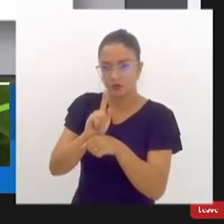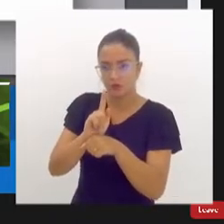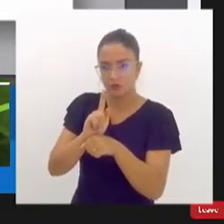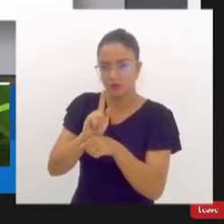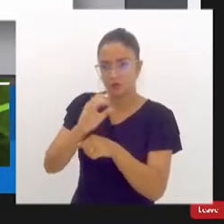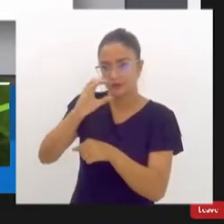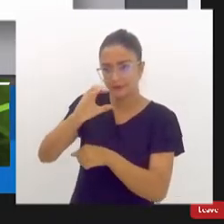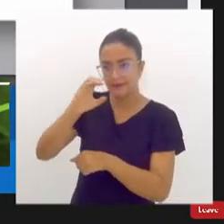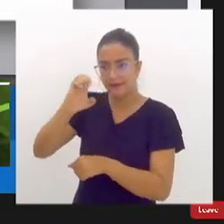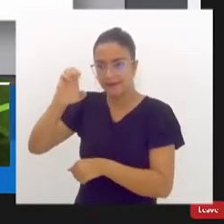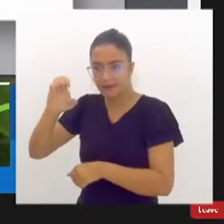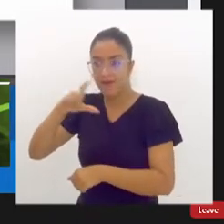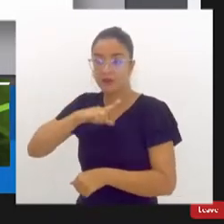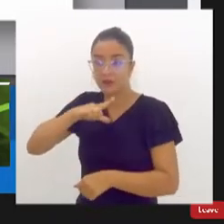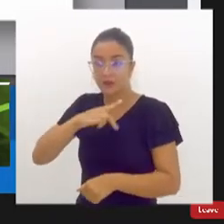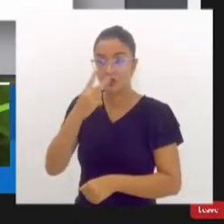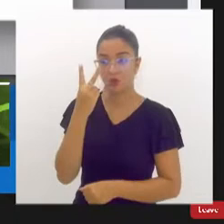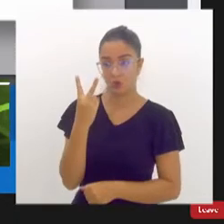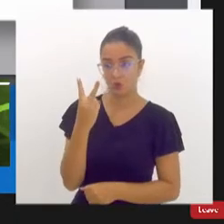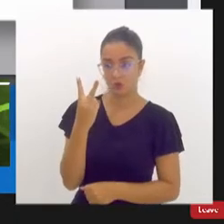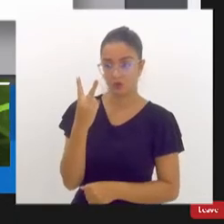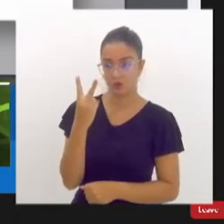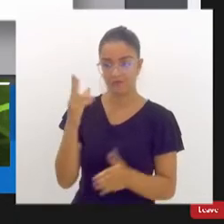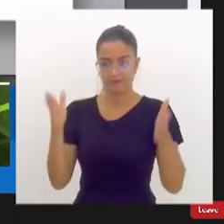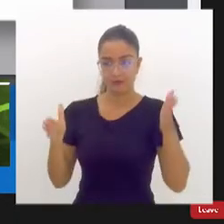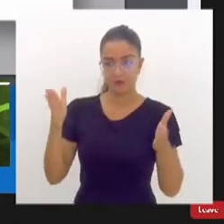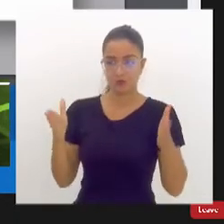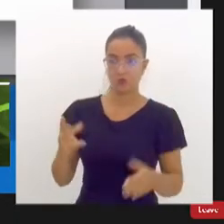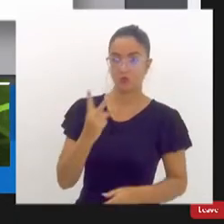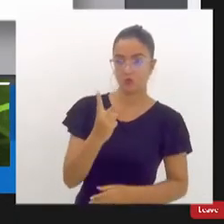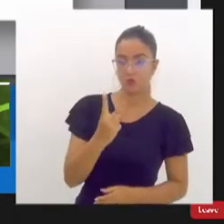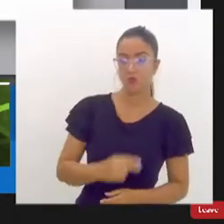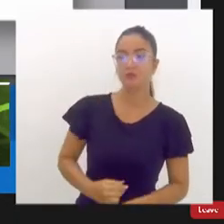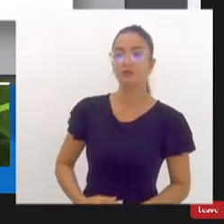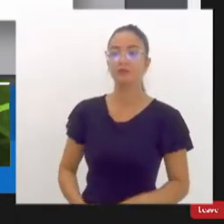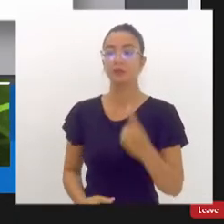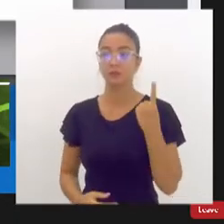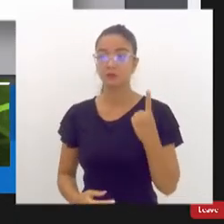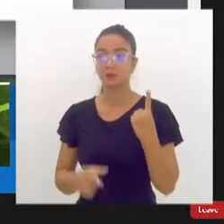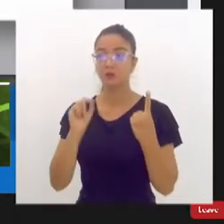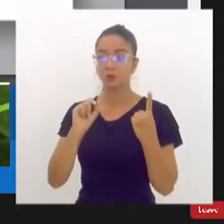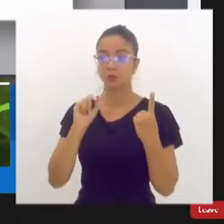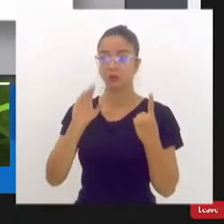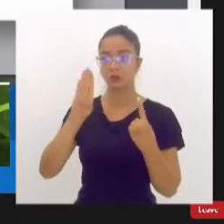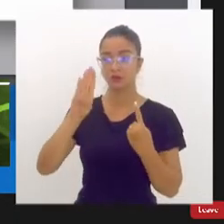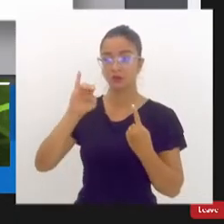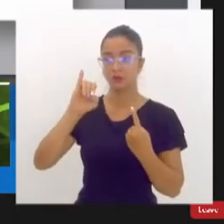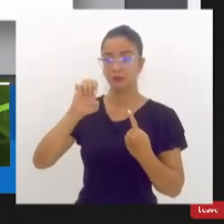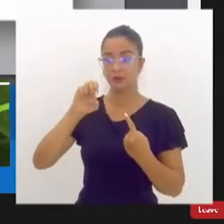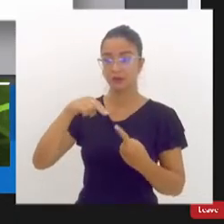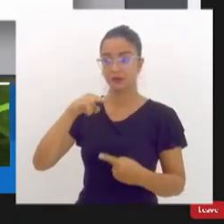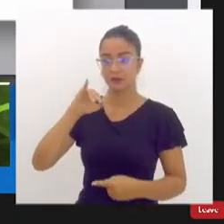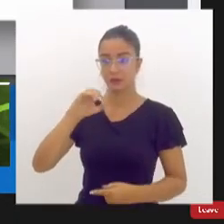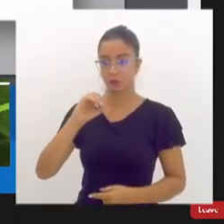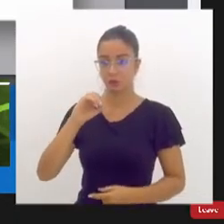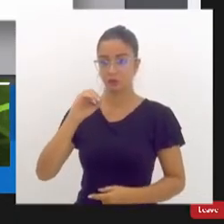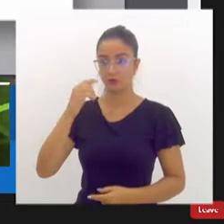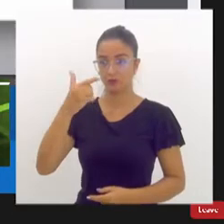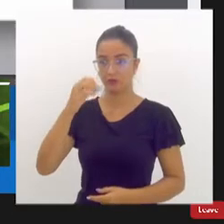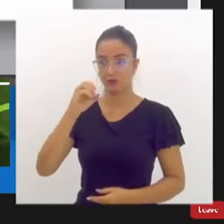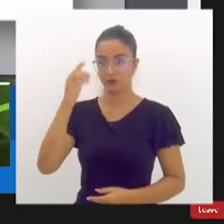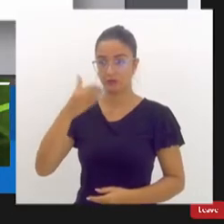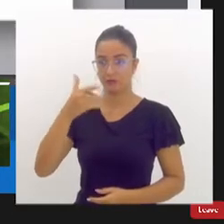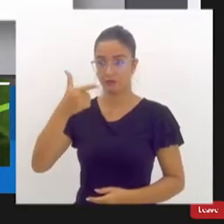momentos. O primeiro momento foi o encerramento do biênio de gestão 2022 e o segundo momento, a partir de agosto, com a